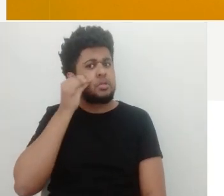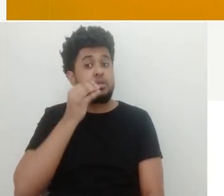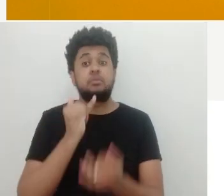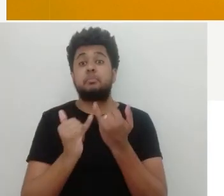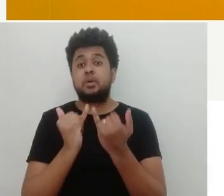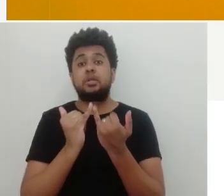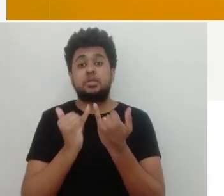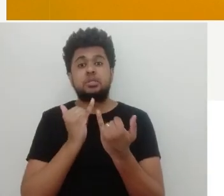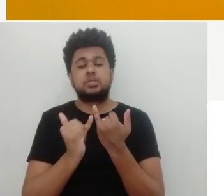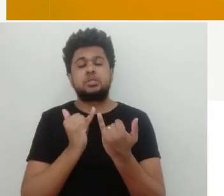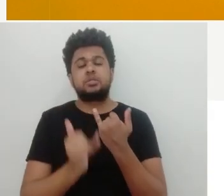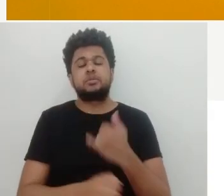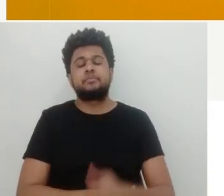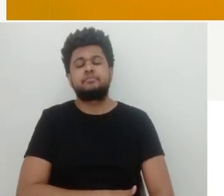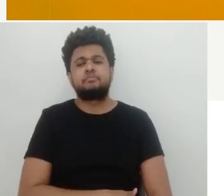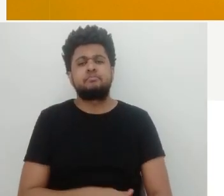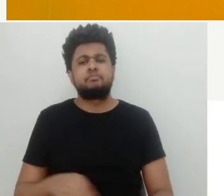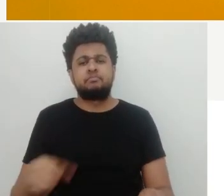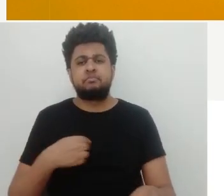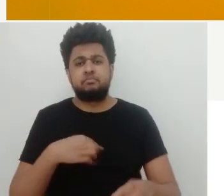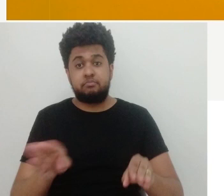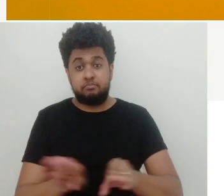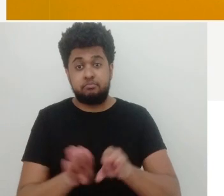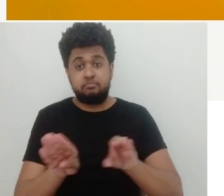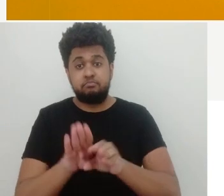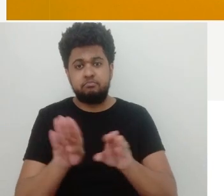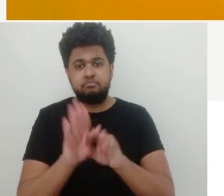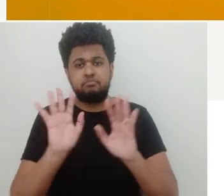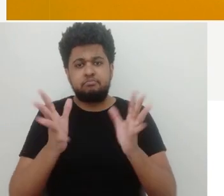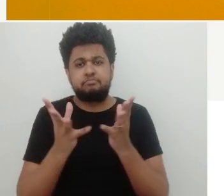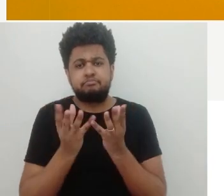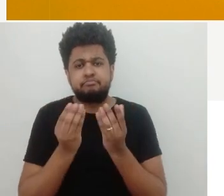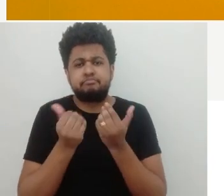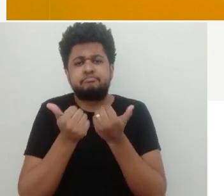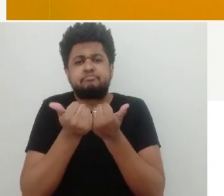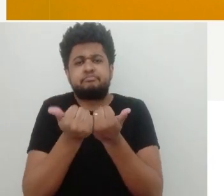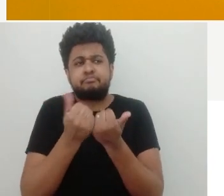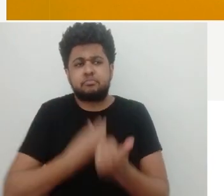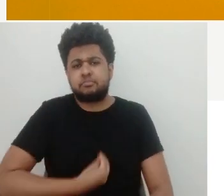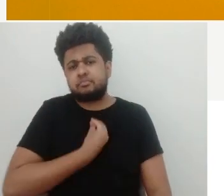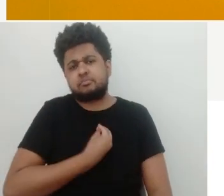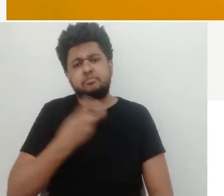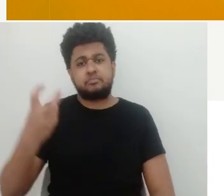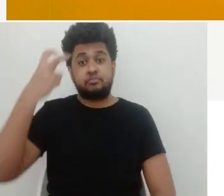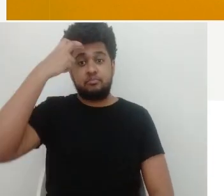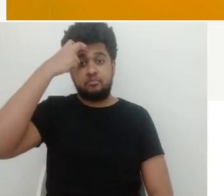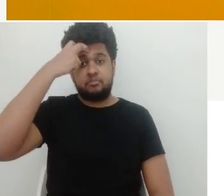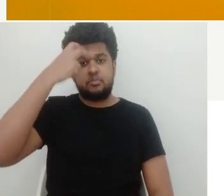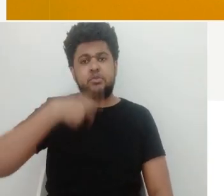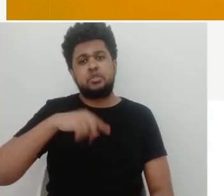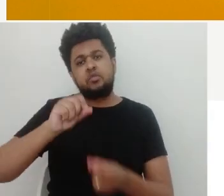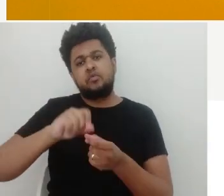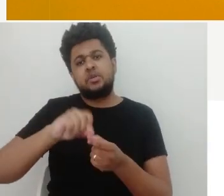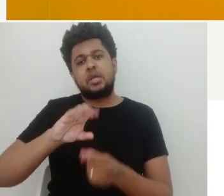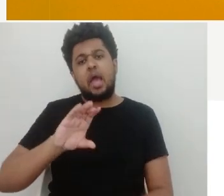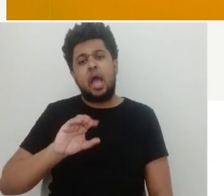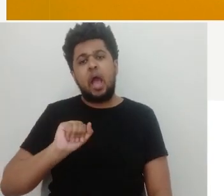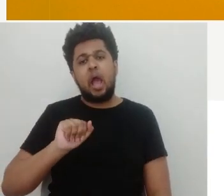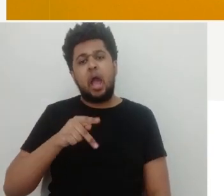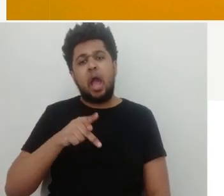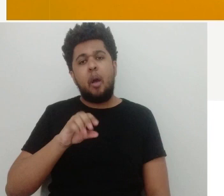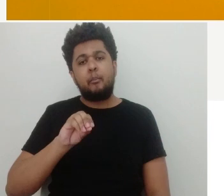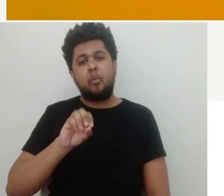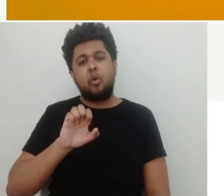desfrutei também de uma riquíssima vida cultural, eu me fiz capoeirista e, enfim, que eu vivi